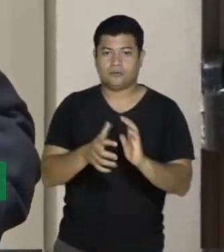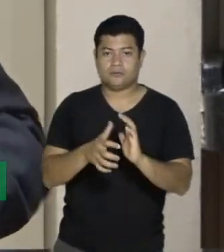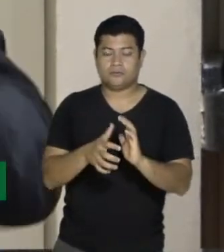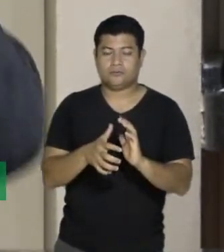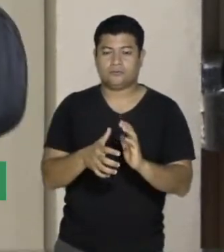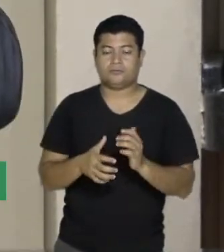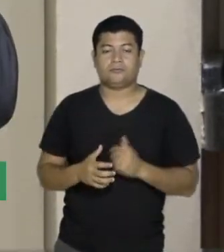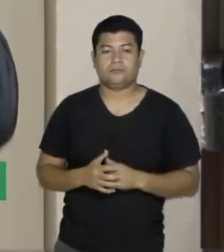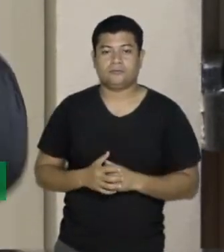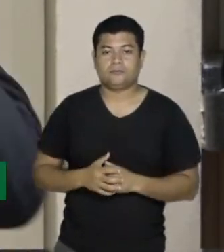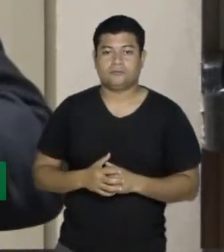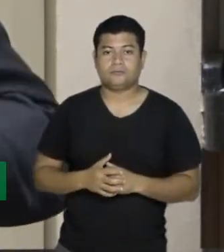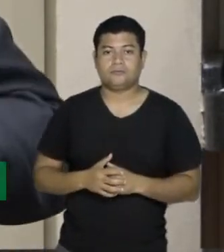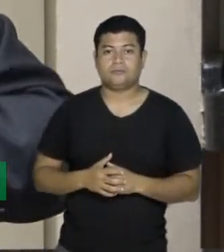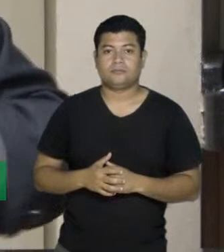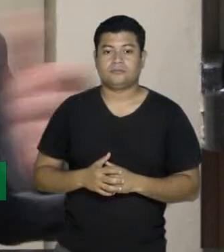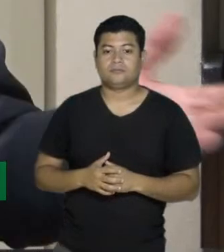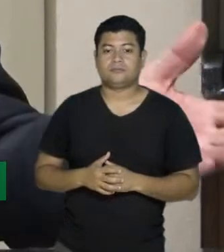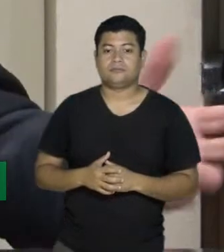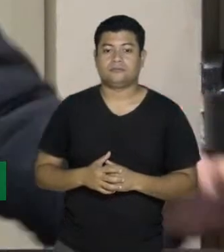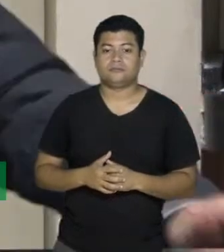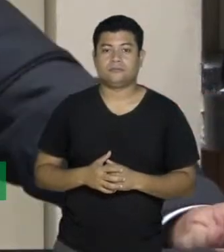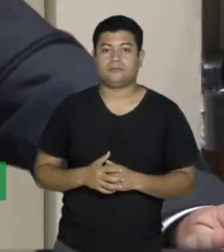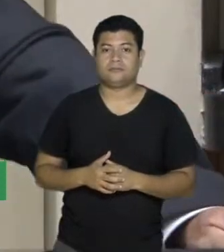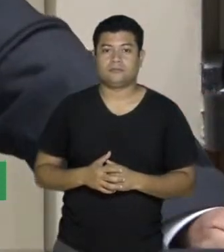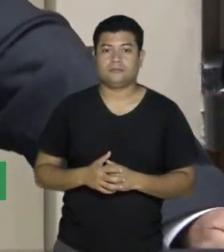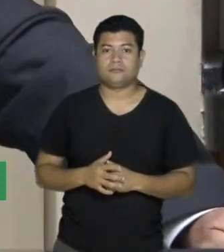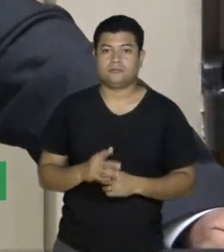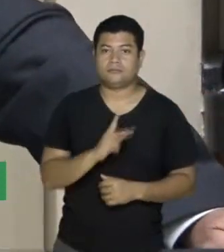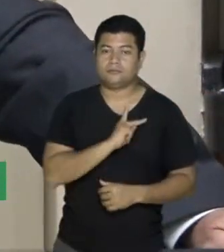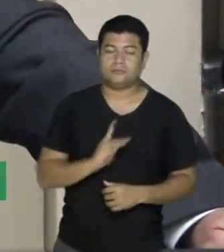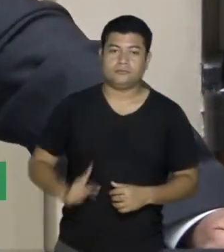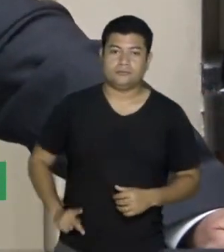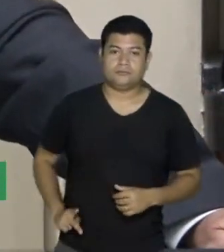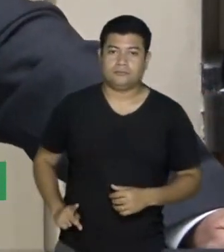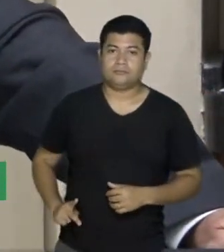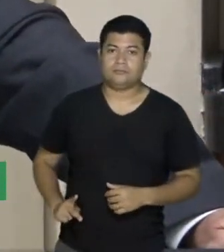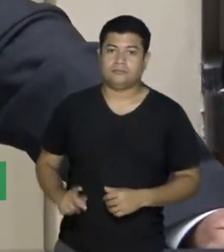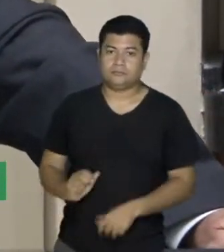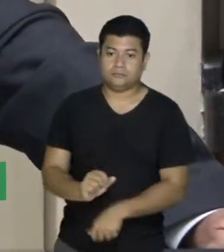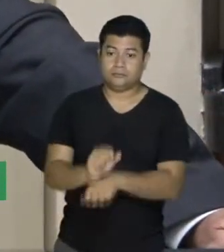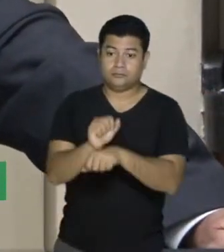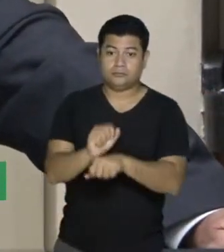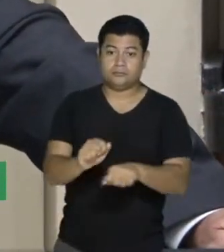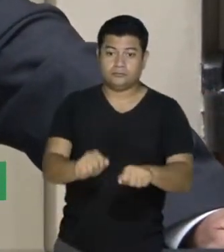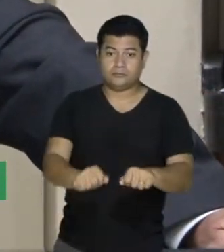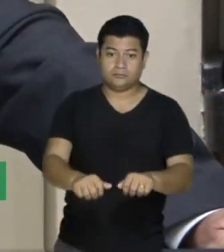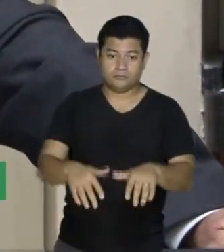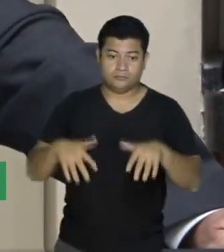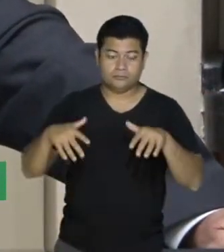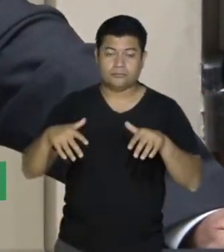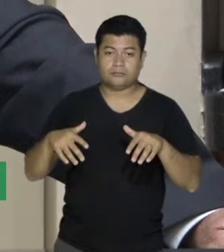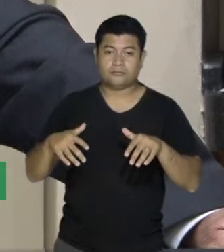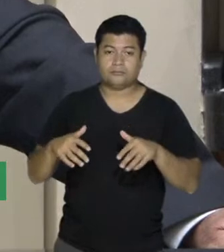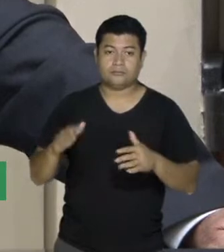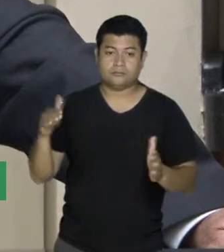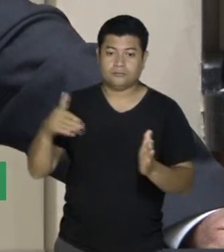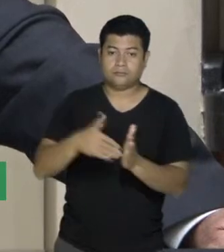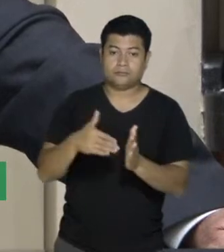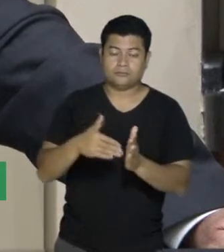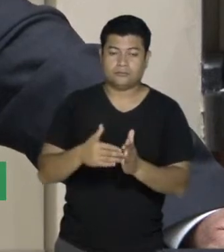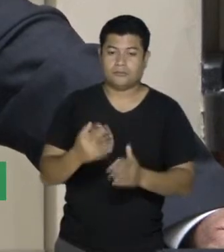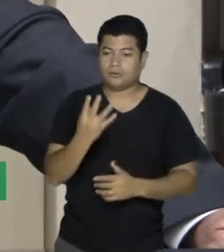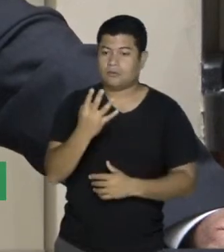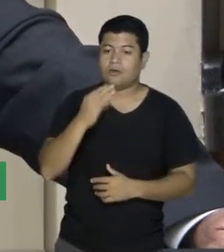destinado aos partidos políticos essa presidência suspende a presente sessão até as 16